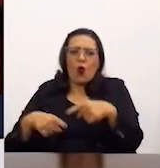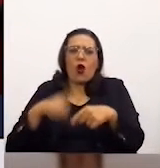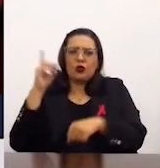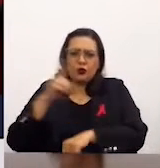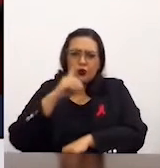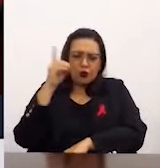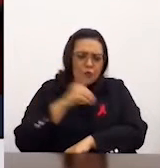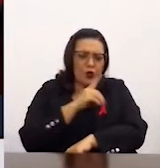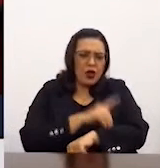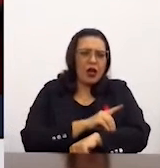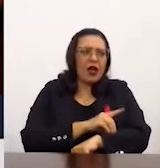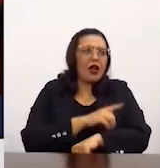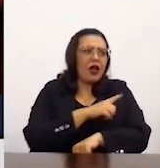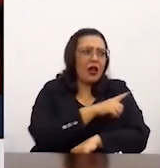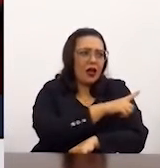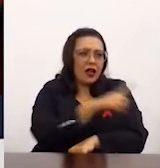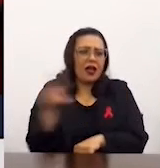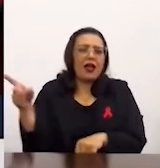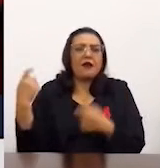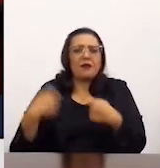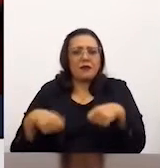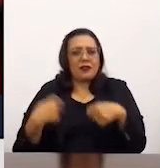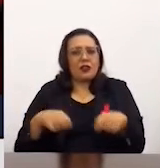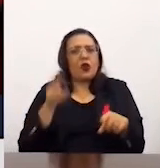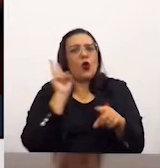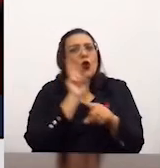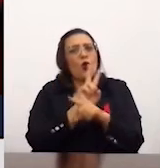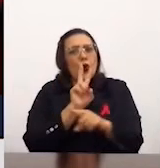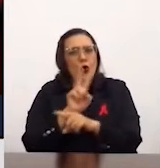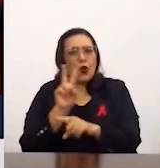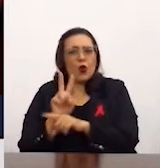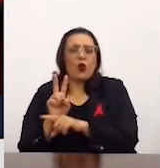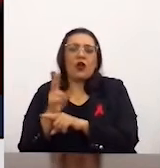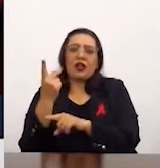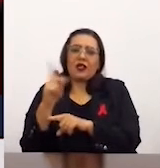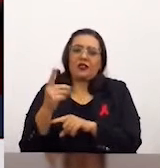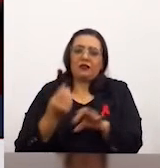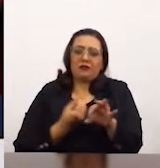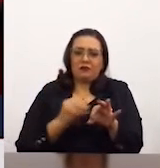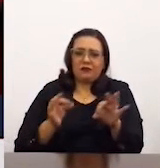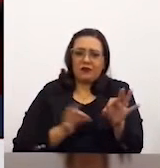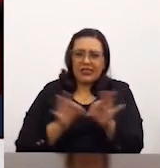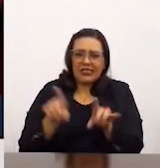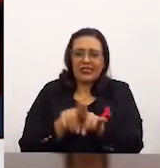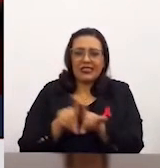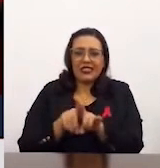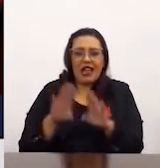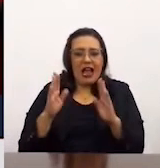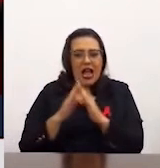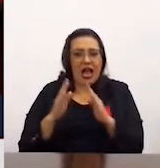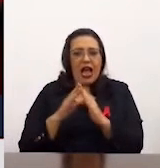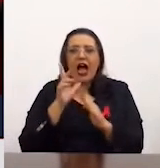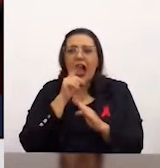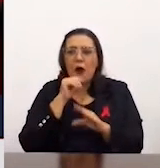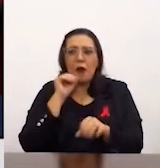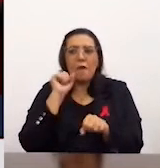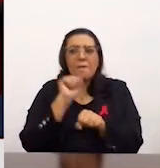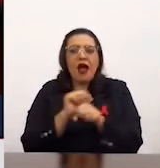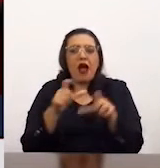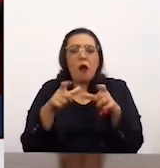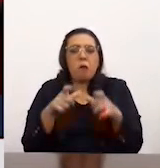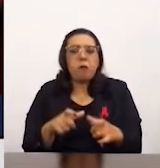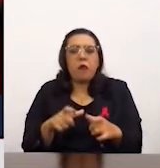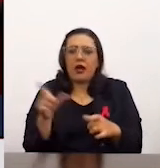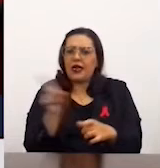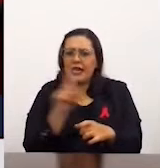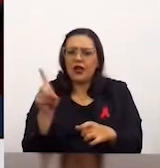vocês. Cuidem dos seus imóveis, dos seus quintais. Não deixem água parada.